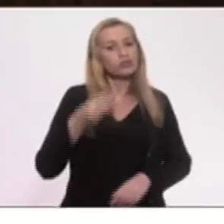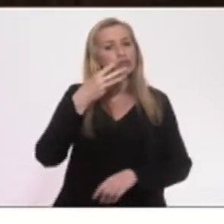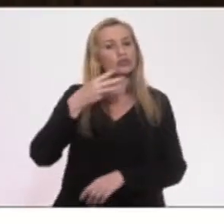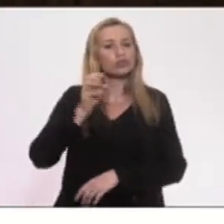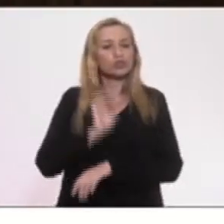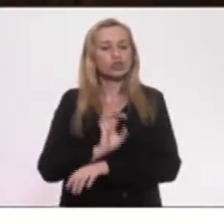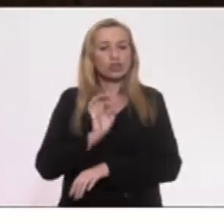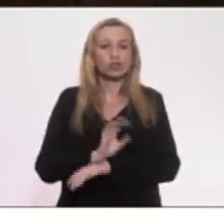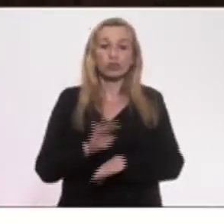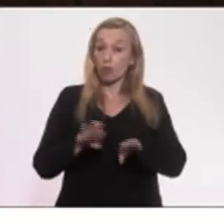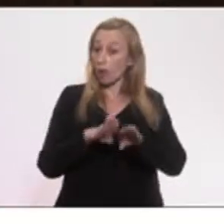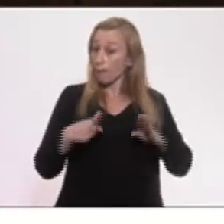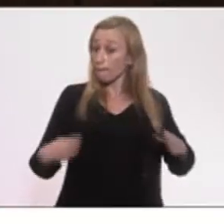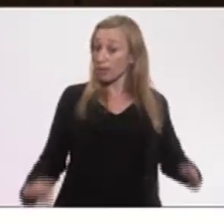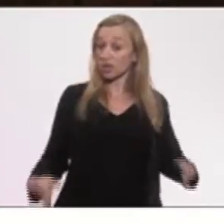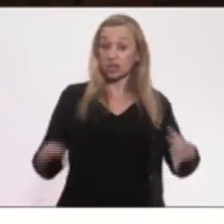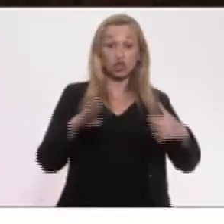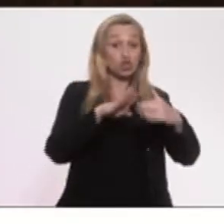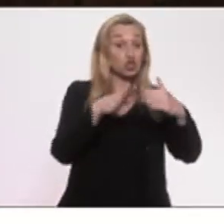uma mesa solene